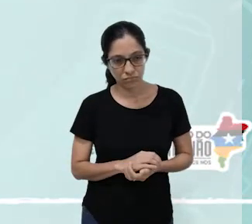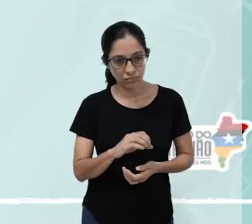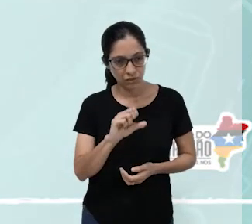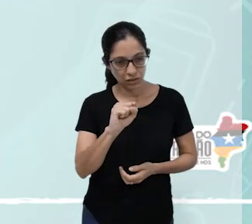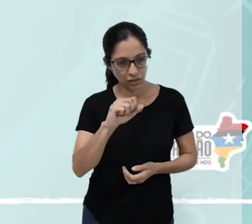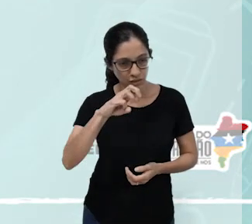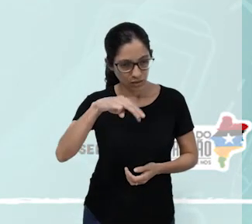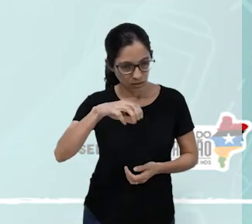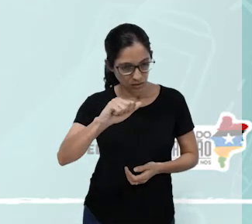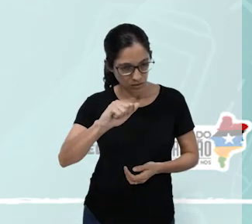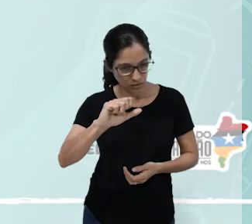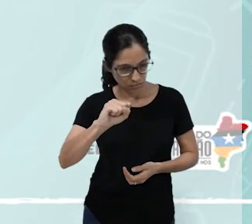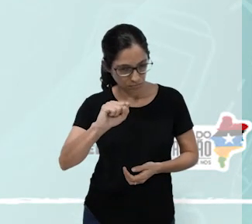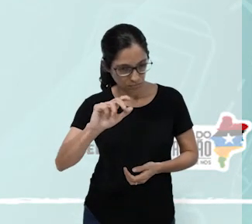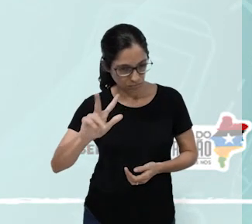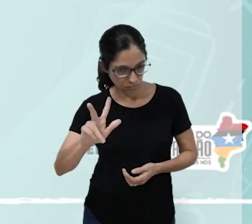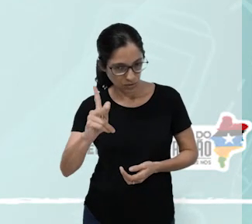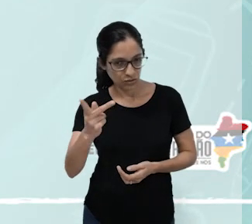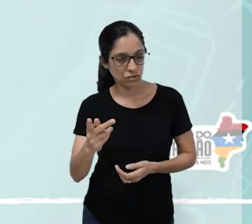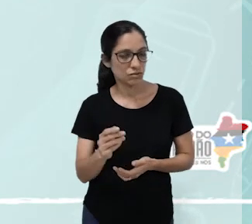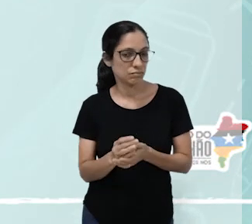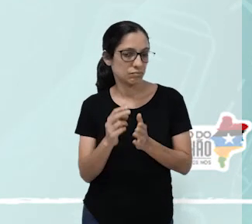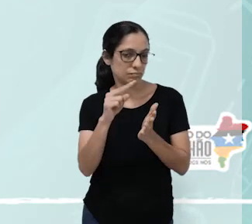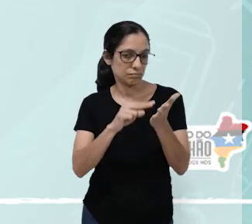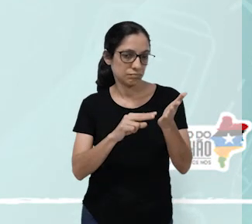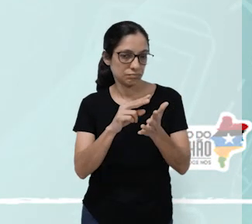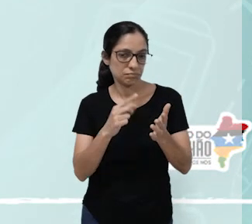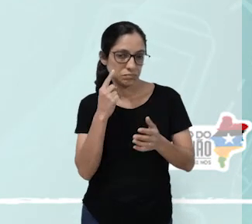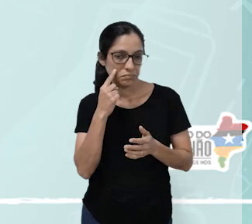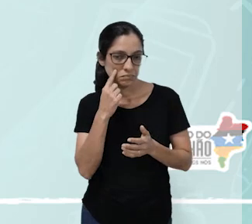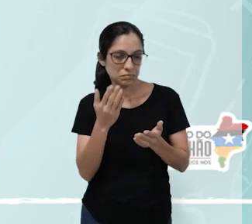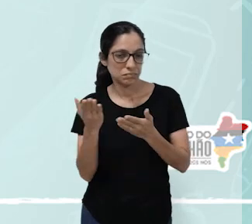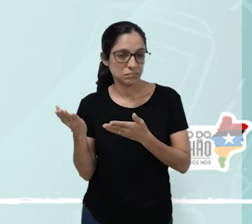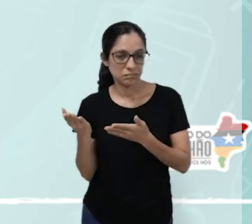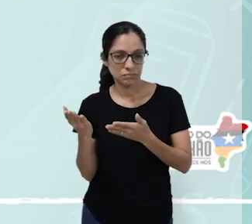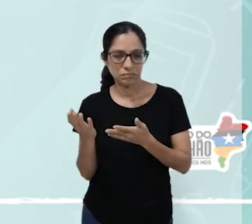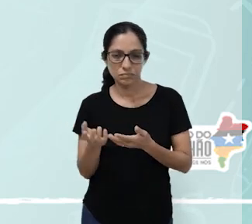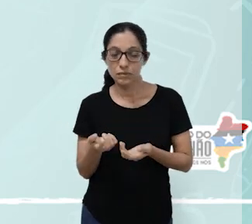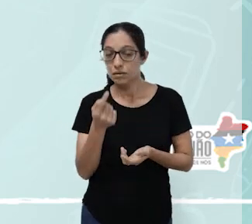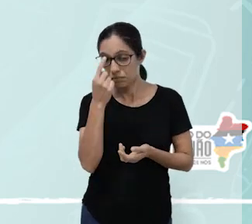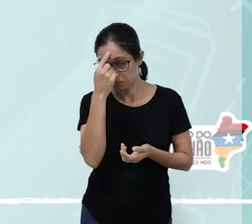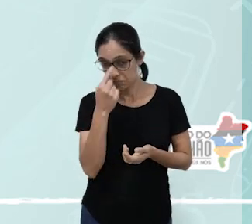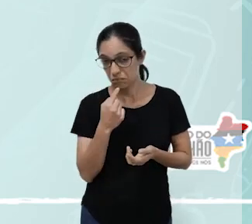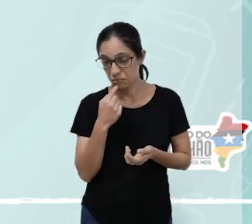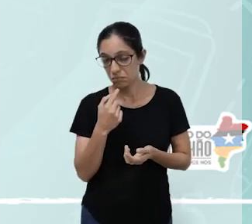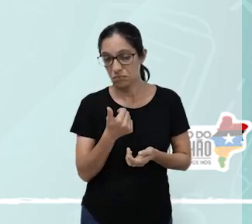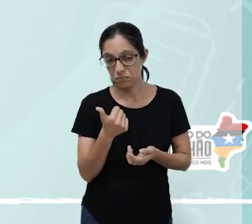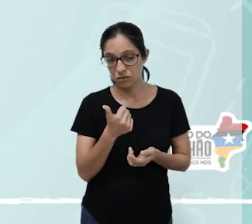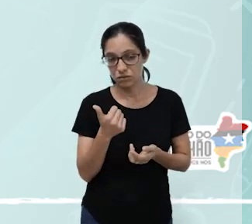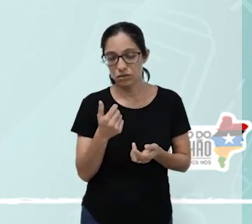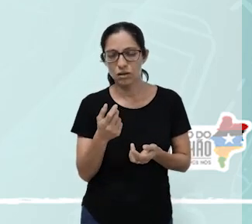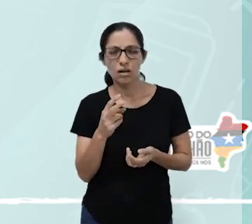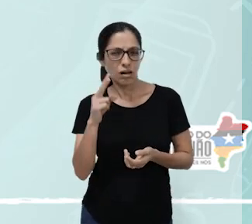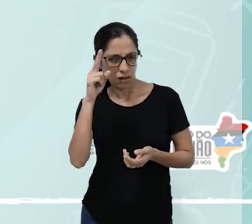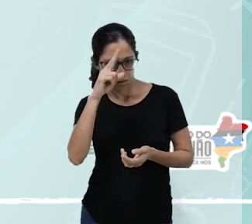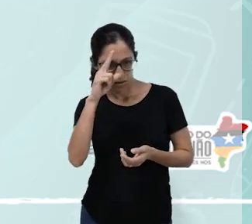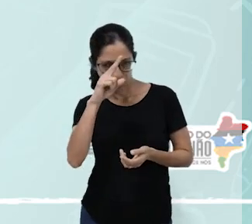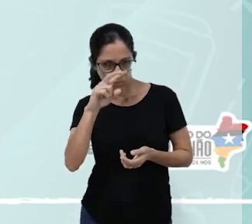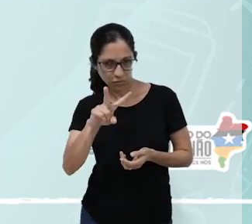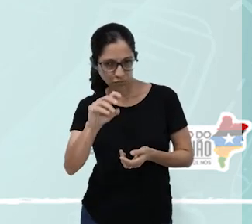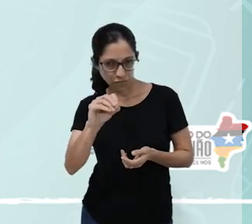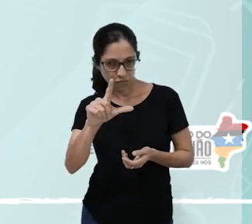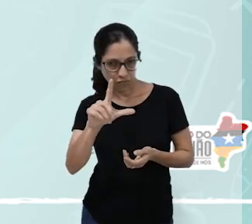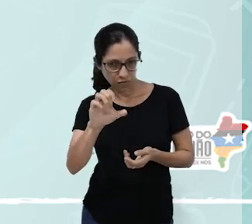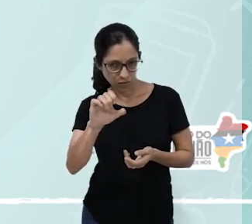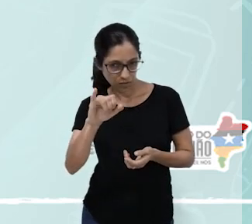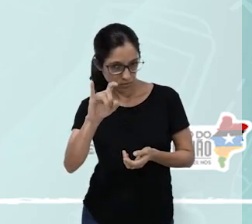Smash, golpe de ataque similar a uma cortada de vôlei. Tá aqui, ó, a primeira imagem. É como se ele estivesse, lembra do vôlei lá quando eu falei para